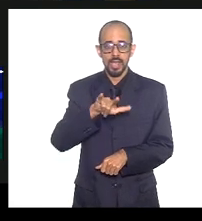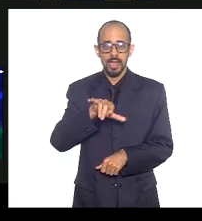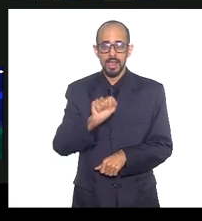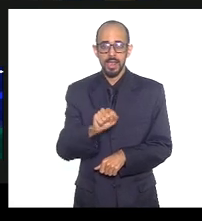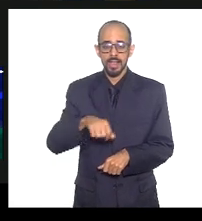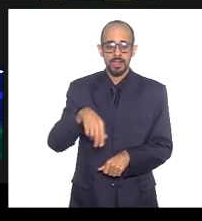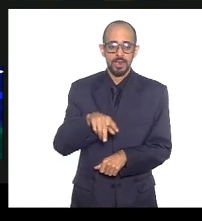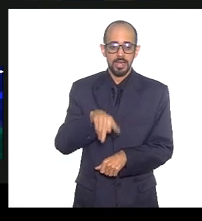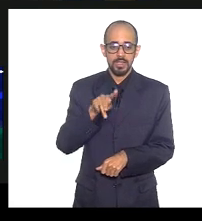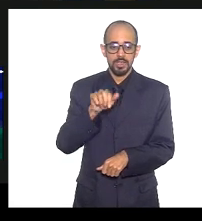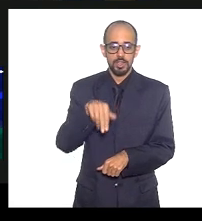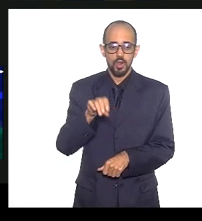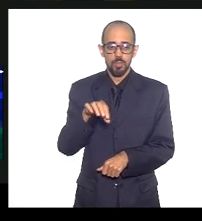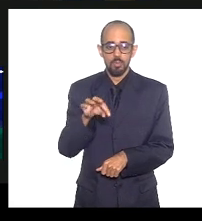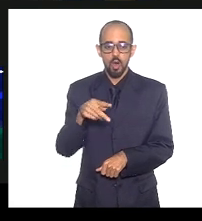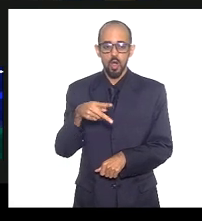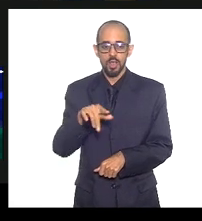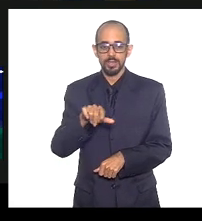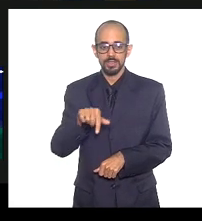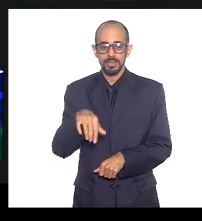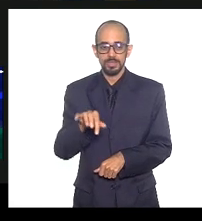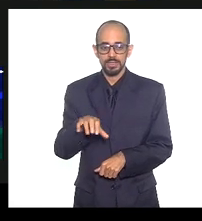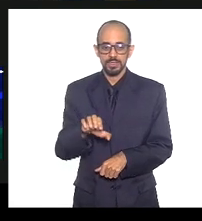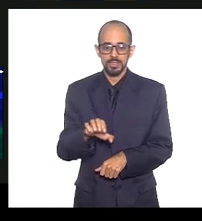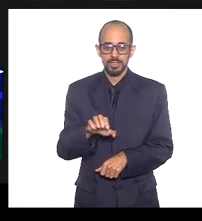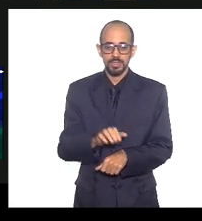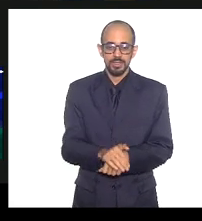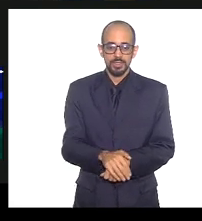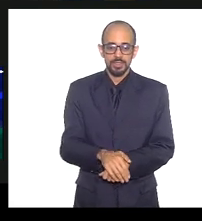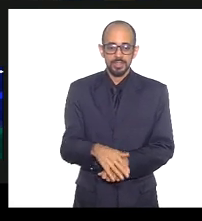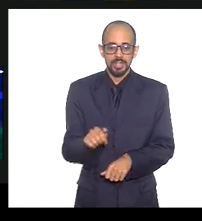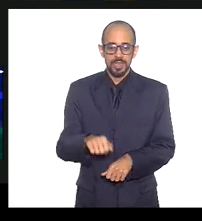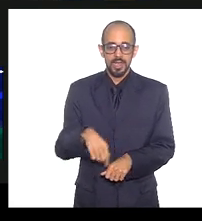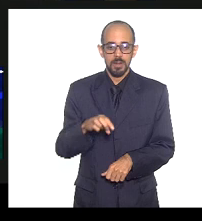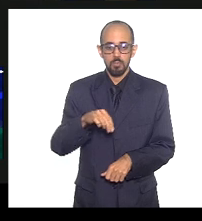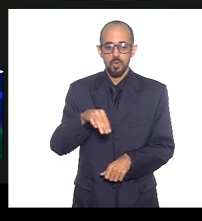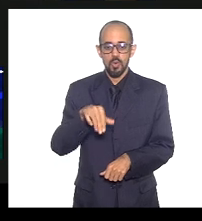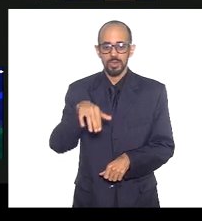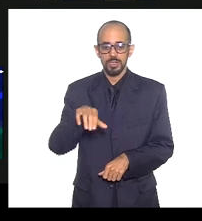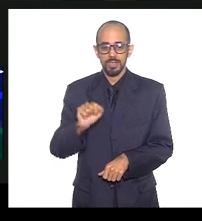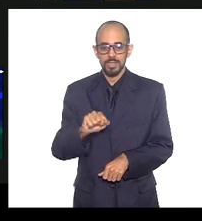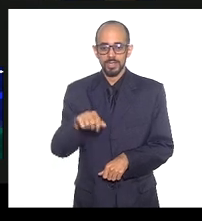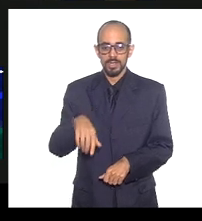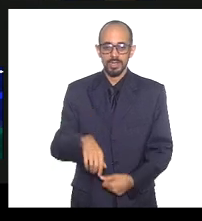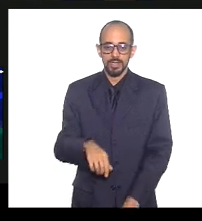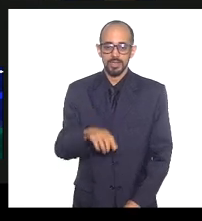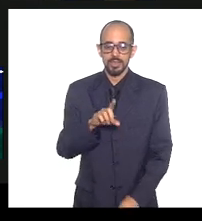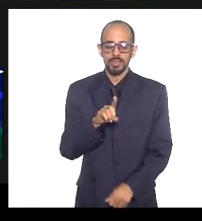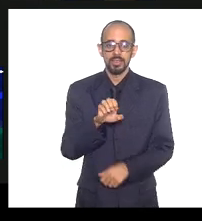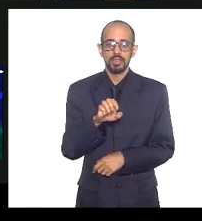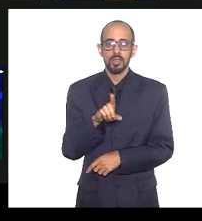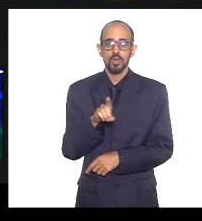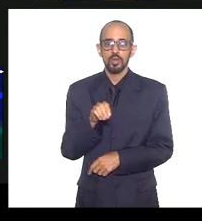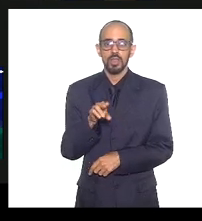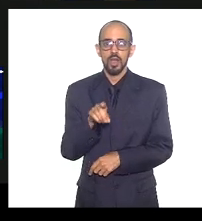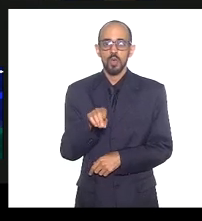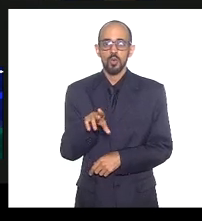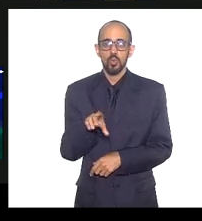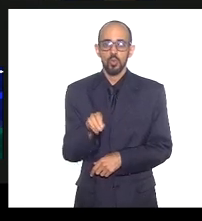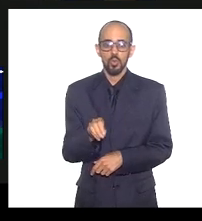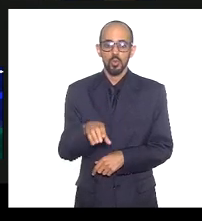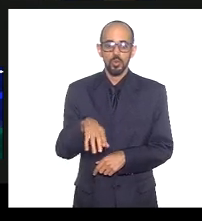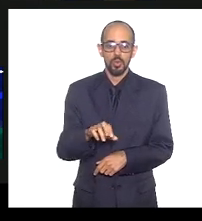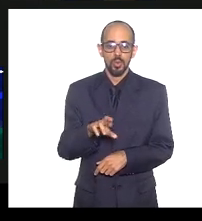Kinoploch, Renata, Mônica, Márcio Valverde. Boa tarde, presidente. Boa tarde, Boa tarde, presidente.